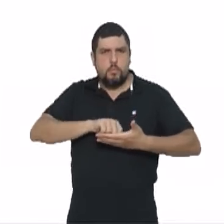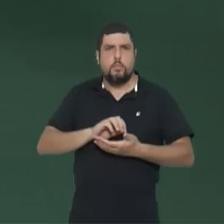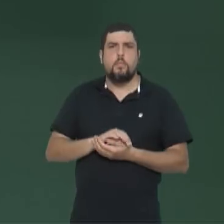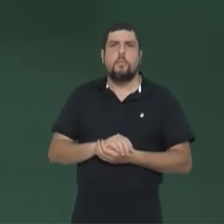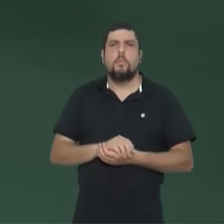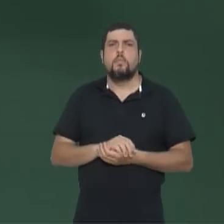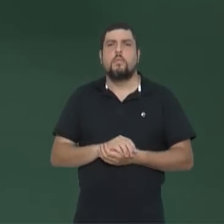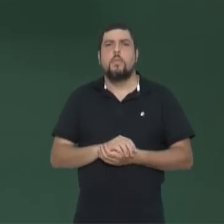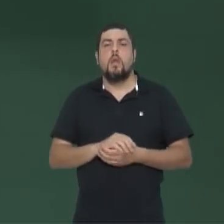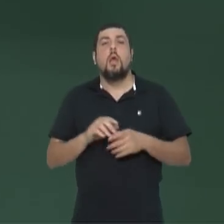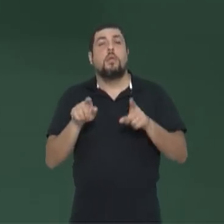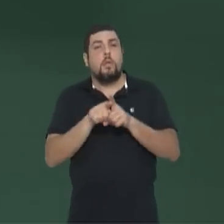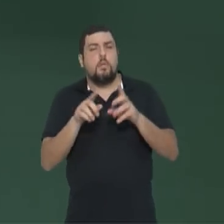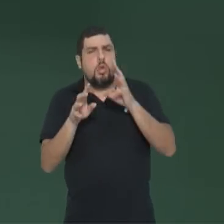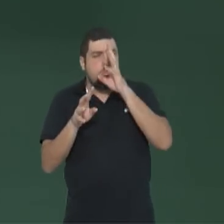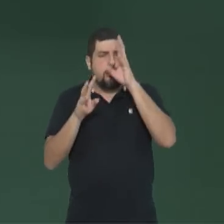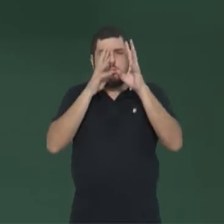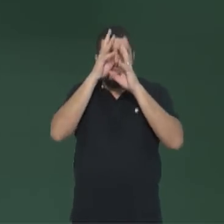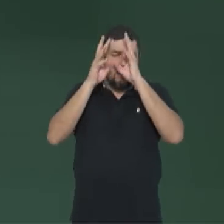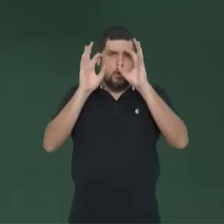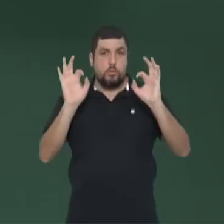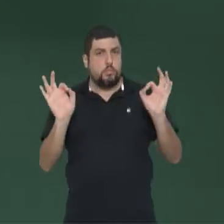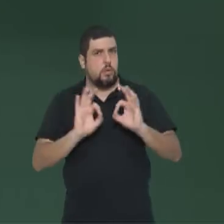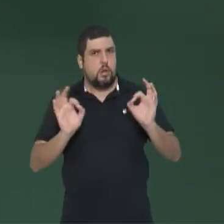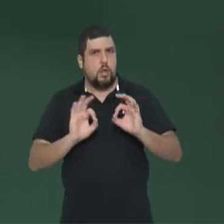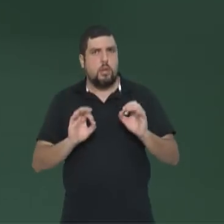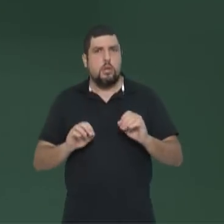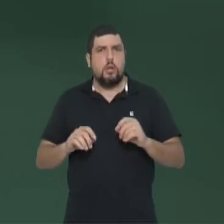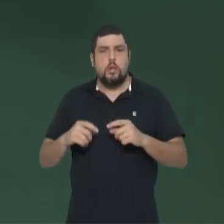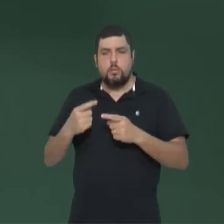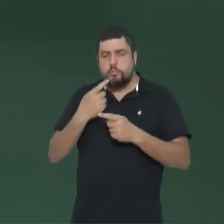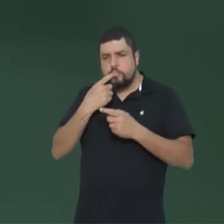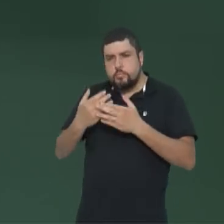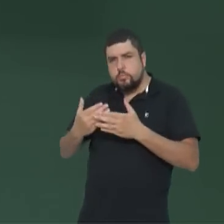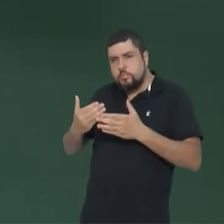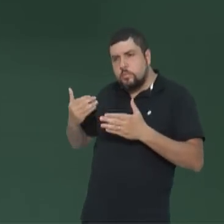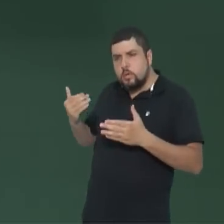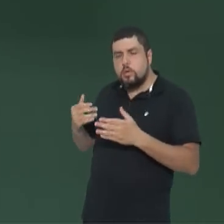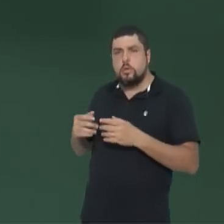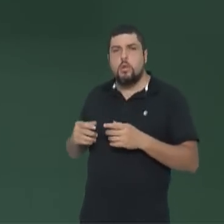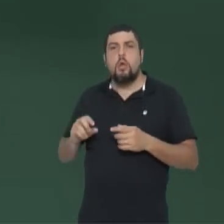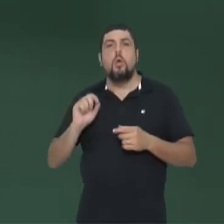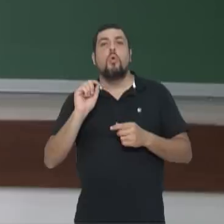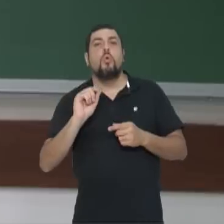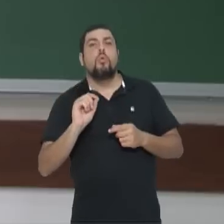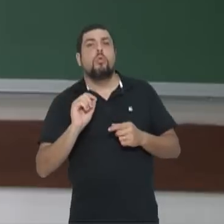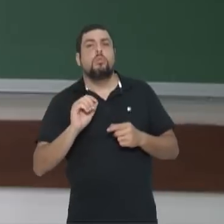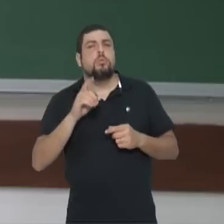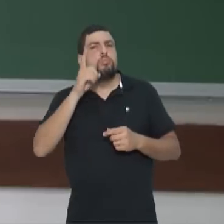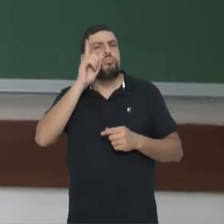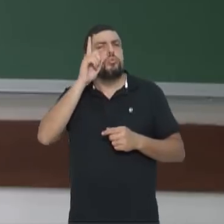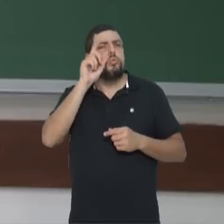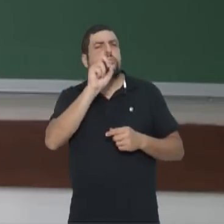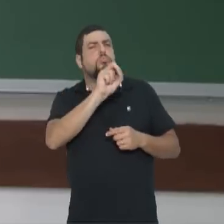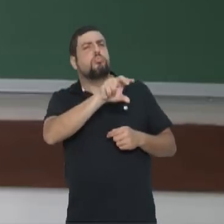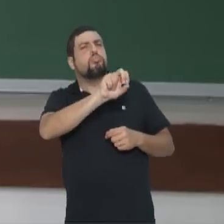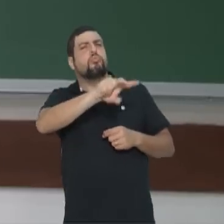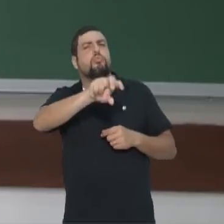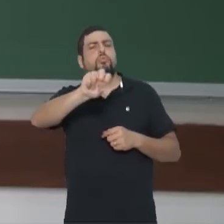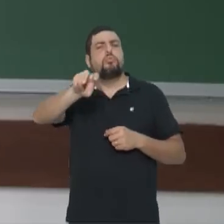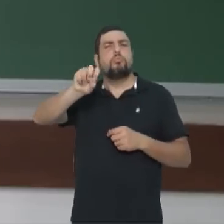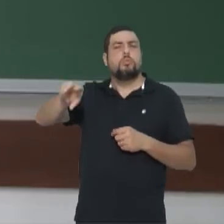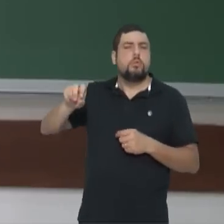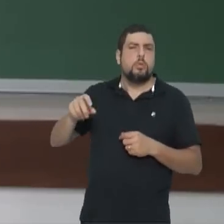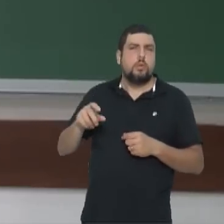ser atuais, porque senão não é notícia, e tem que ser cotidianos, né, então tem que ter aí uma